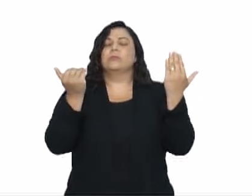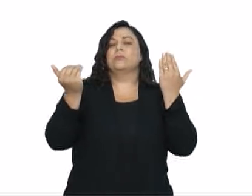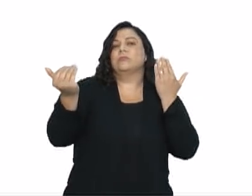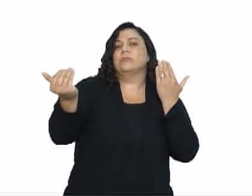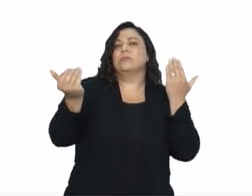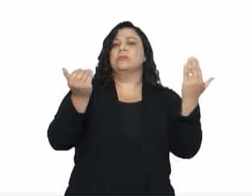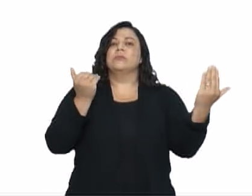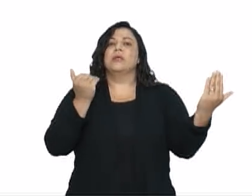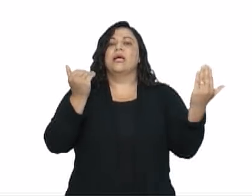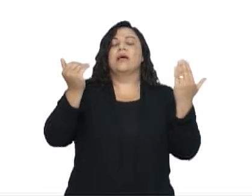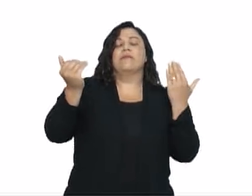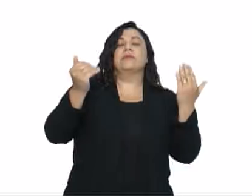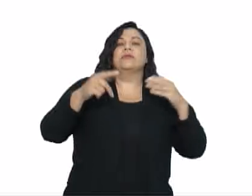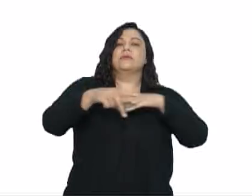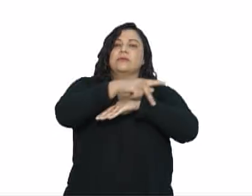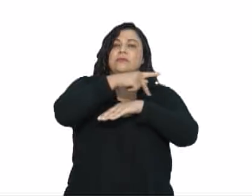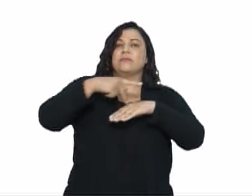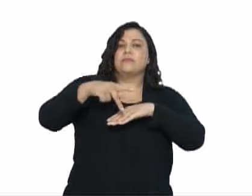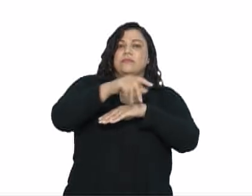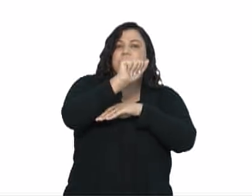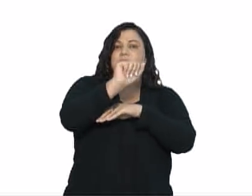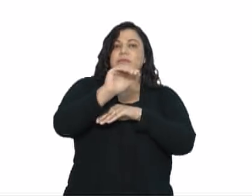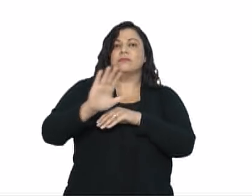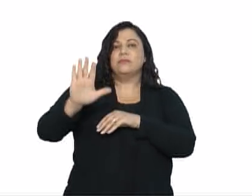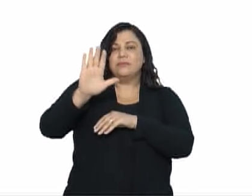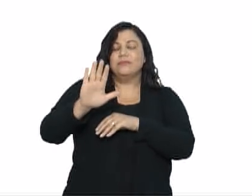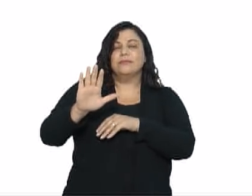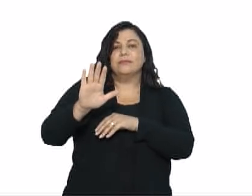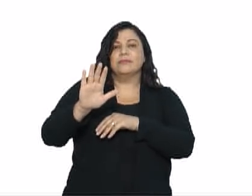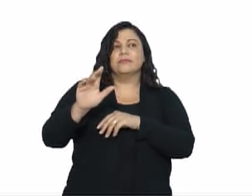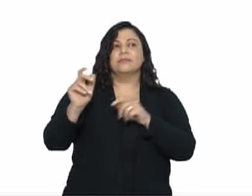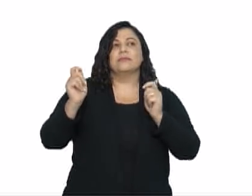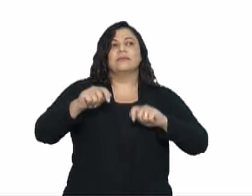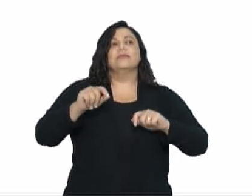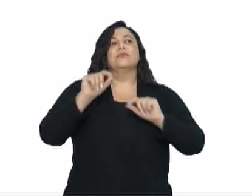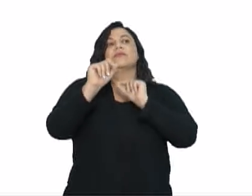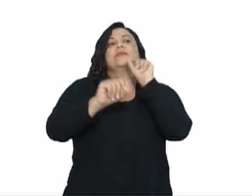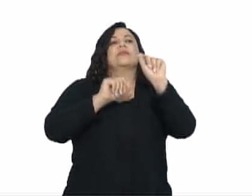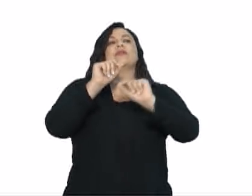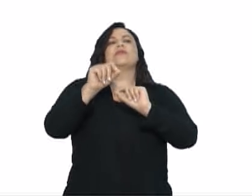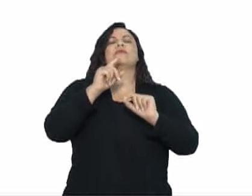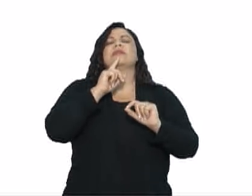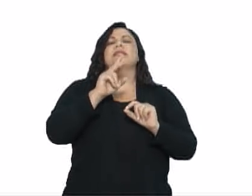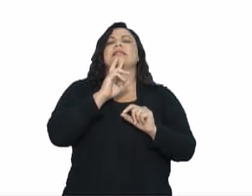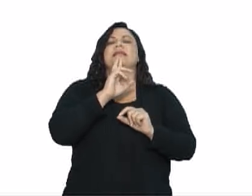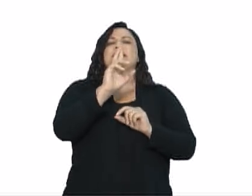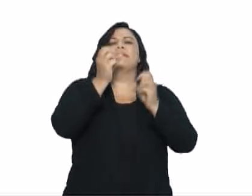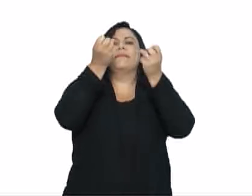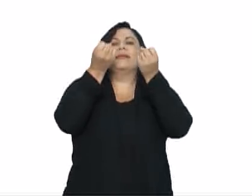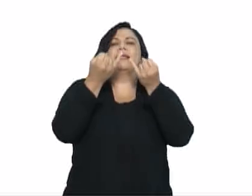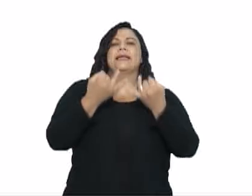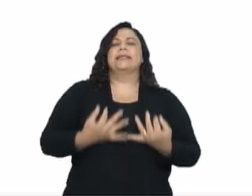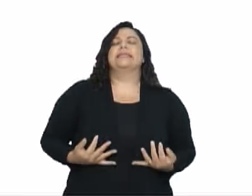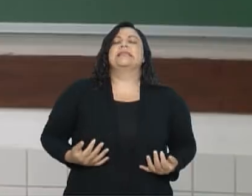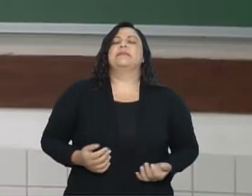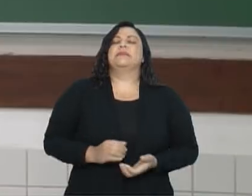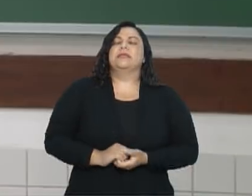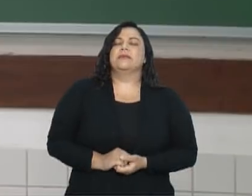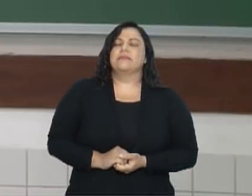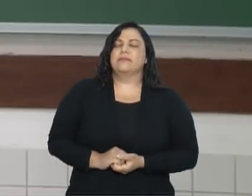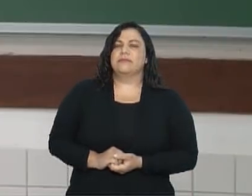são os países asiáticos e o que você tem que me explicar? Por